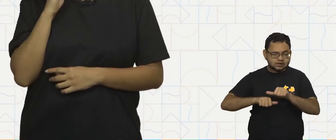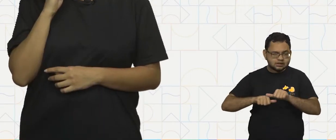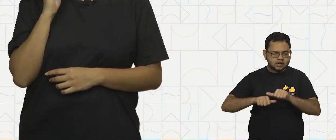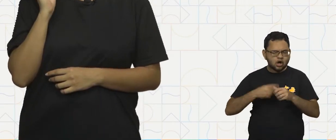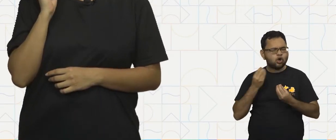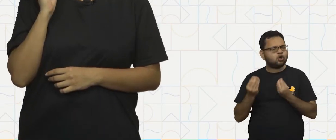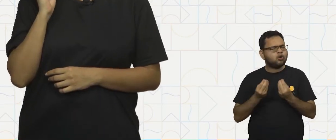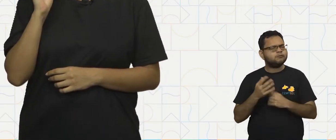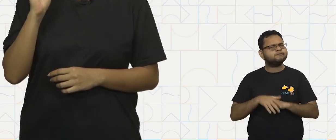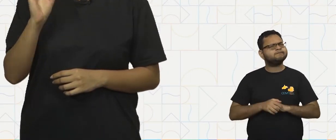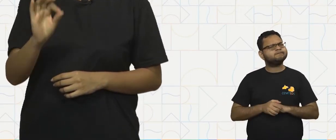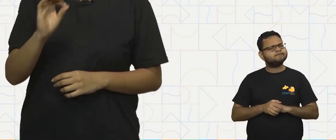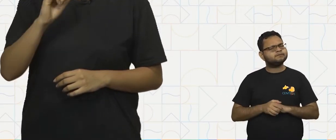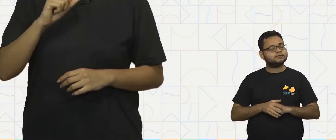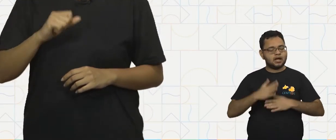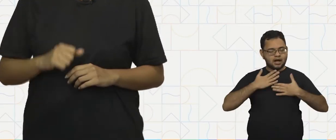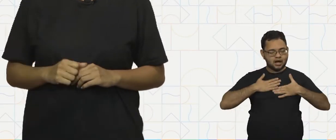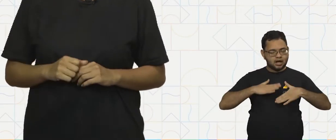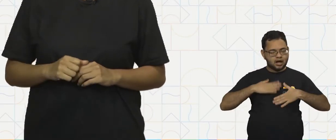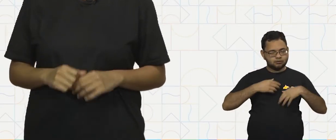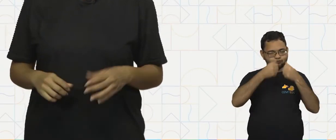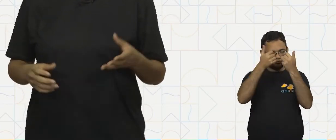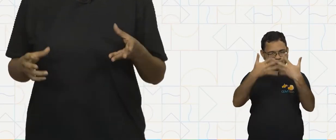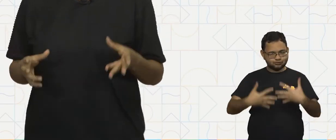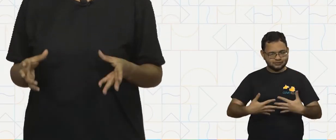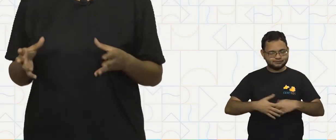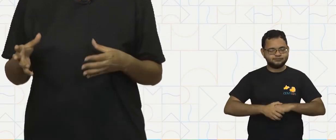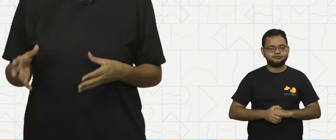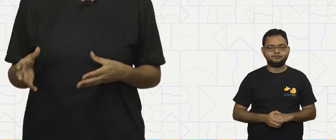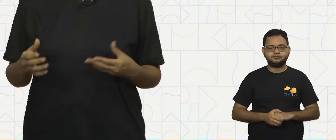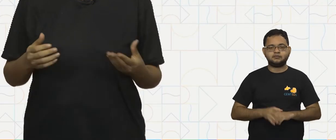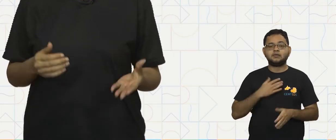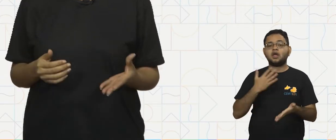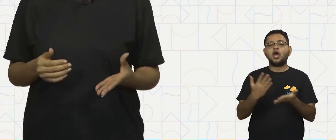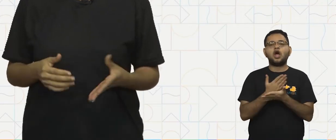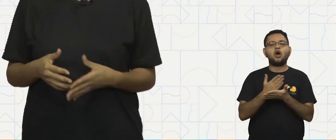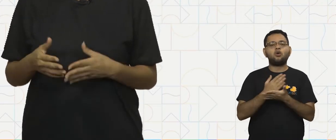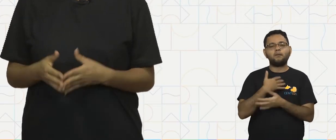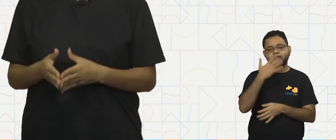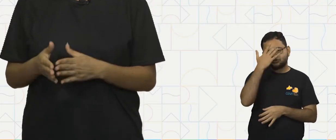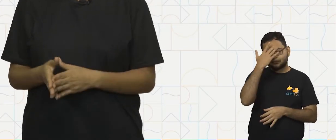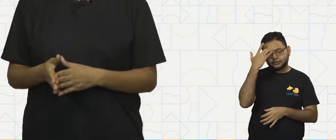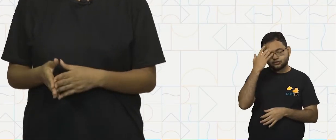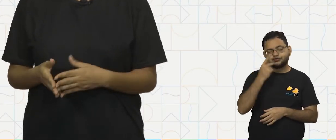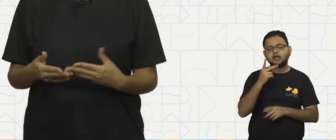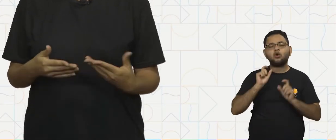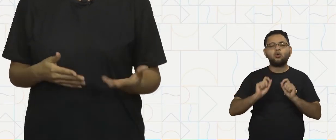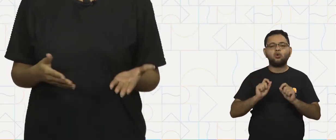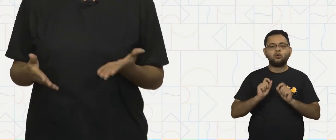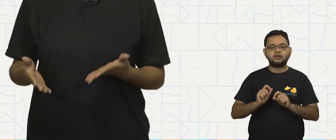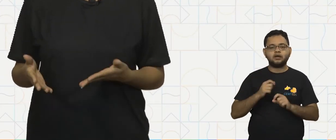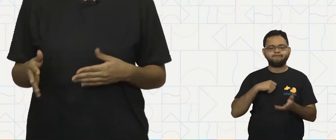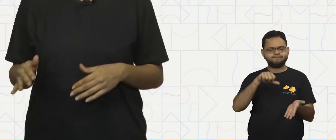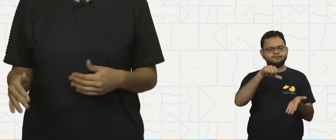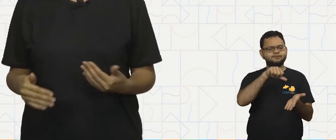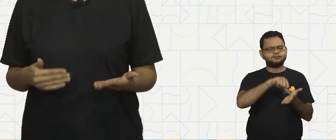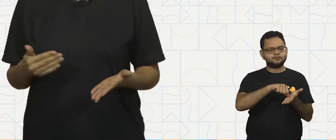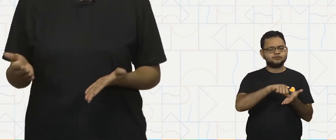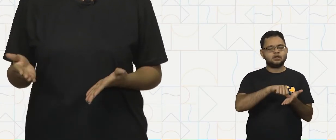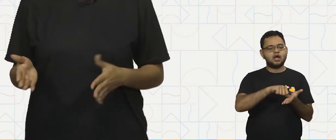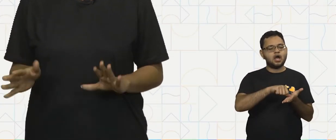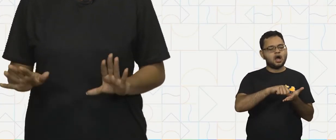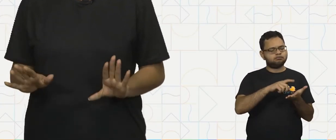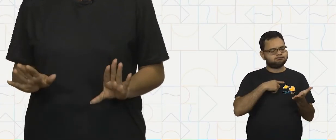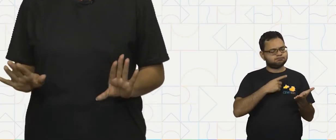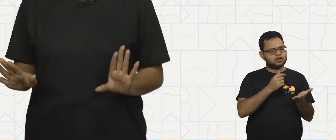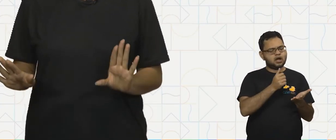Como assim, professora? Calma que eu te explico. Algumas pessoas relatam que muitas vezes o Google Maps